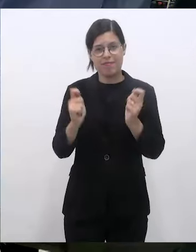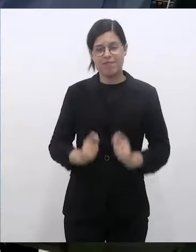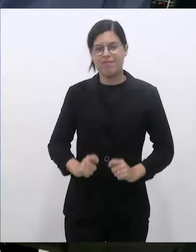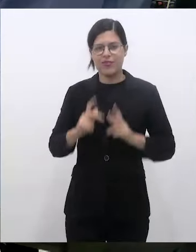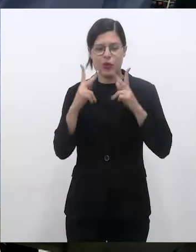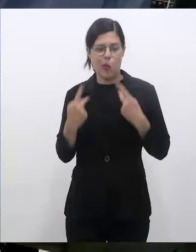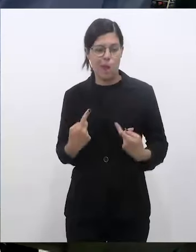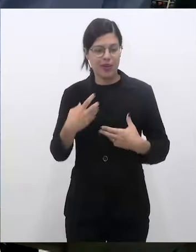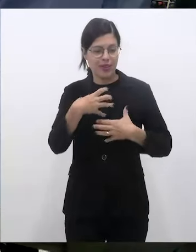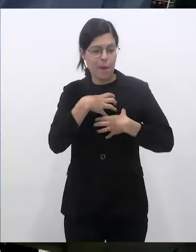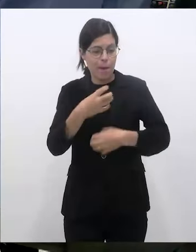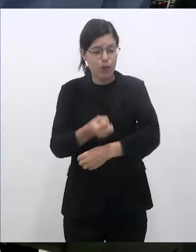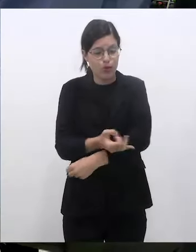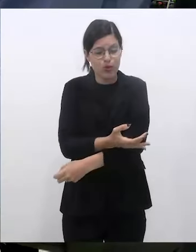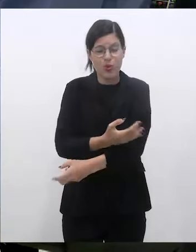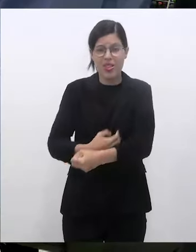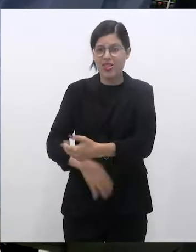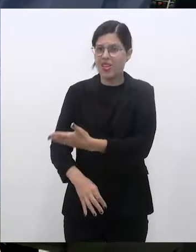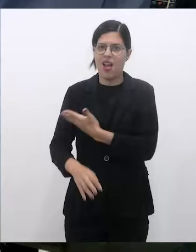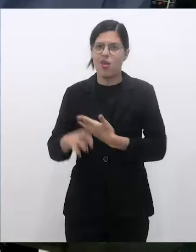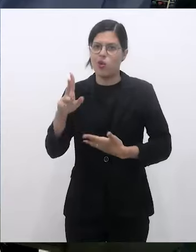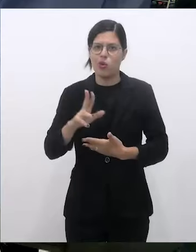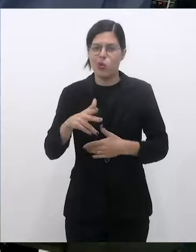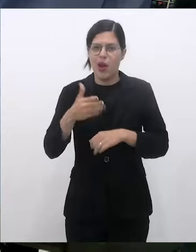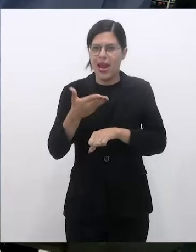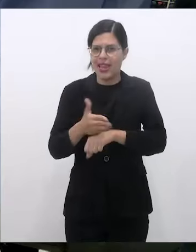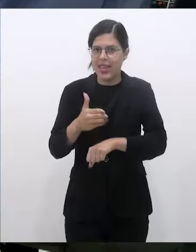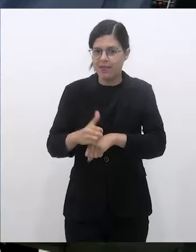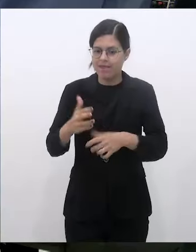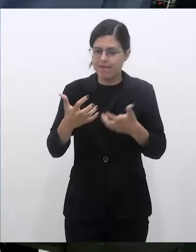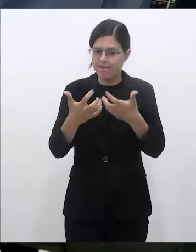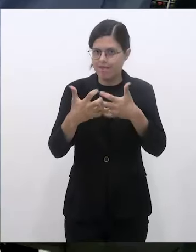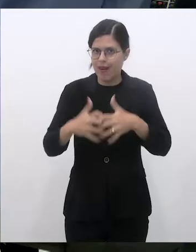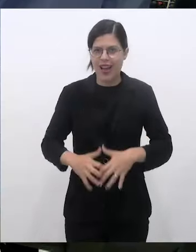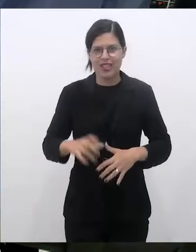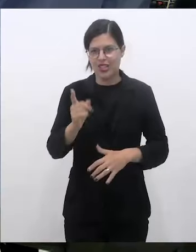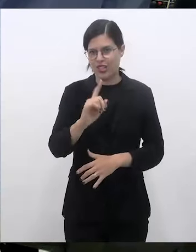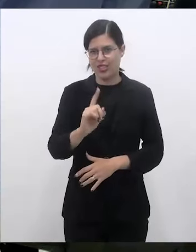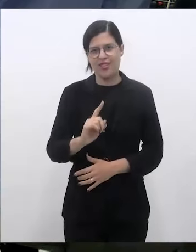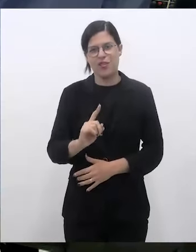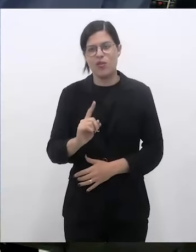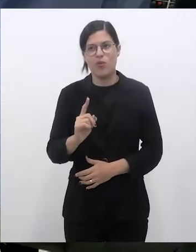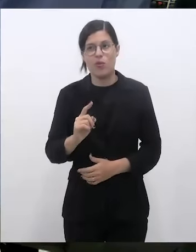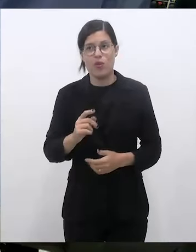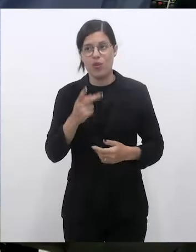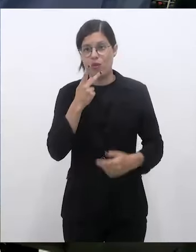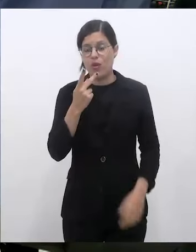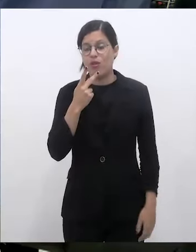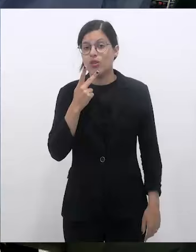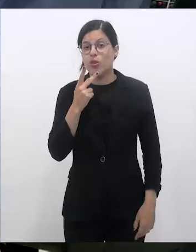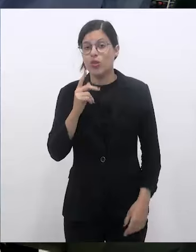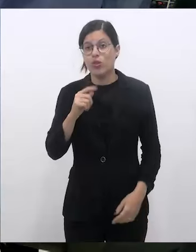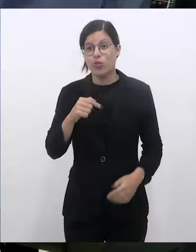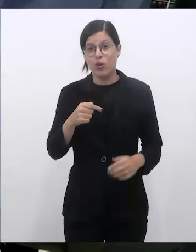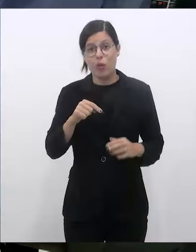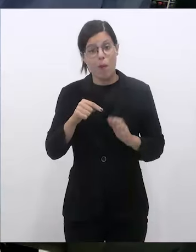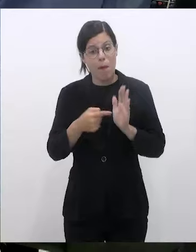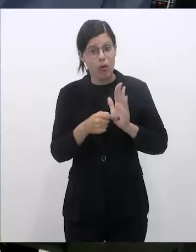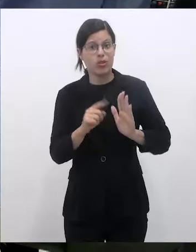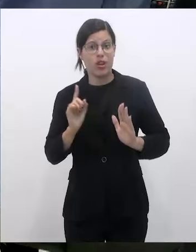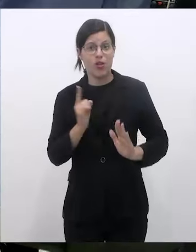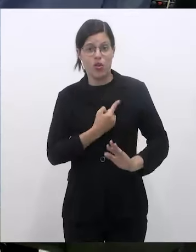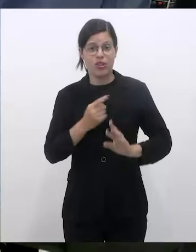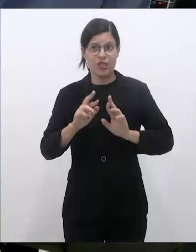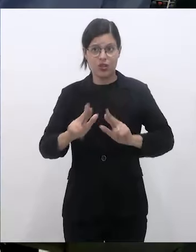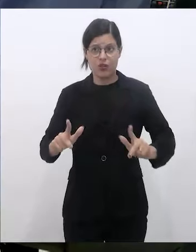do ser humano de se emocionar. Não é na questão braçal. Na braçal ela é muito bem-vinda. Estou falando na capacidade que nos distingue